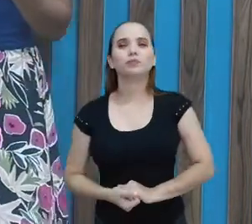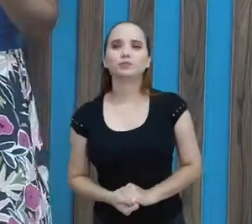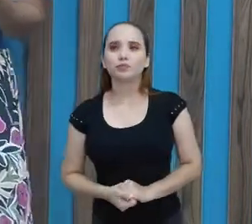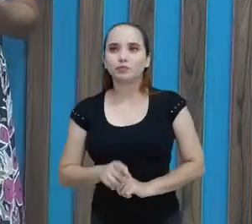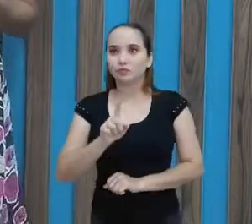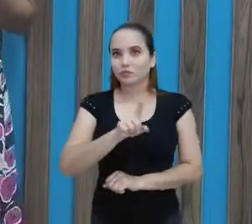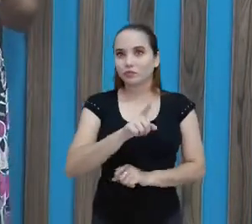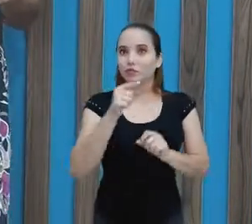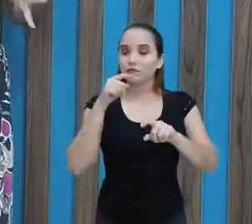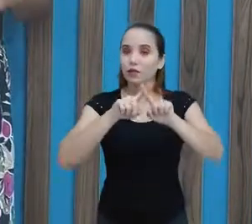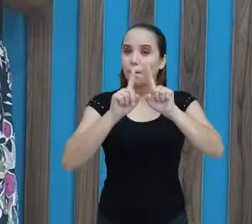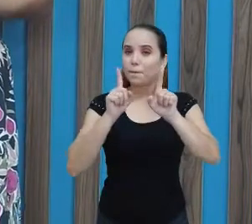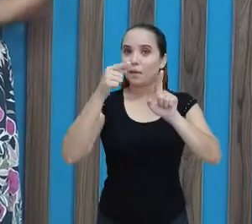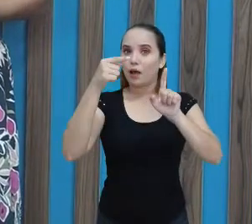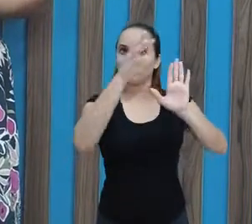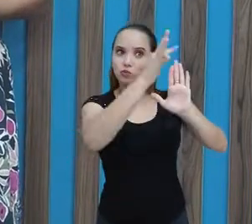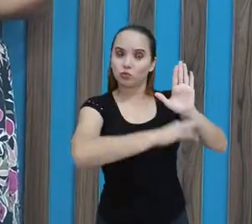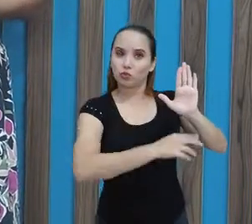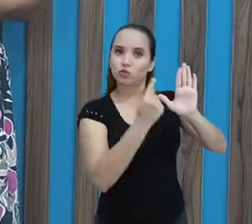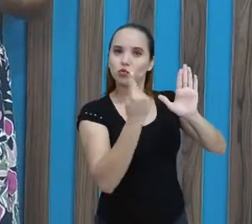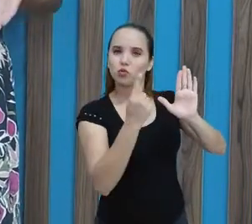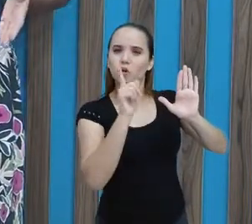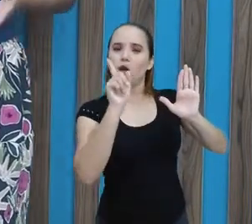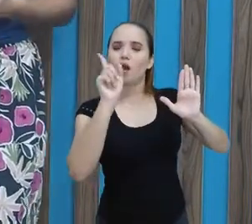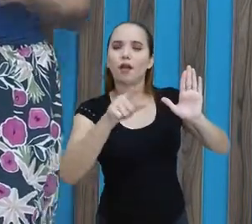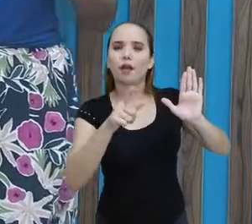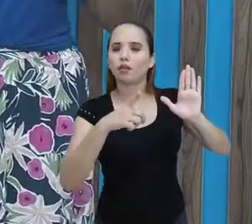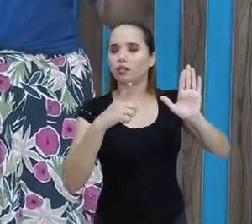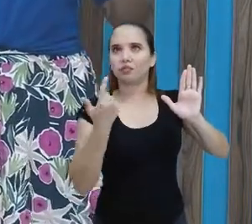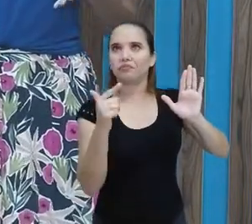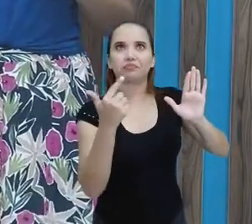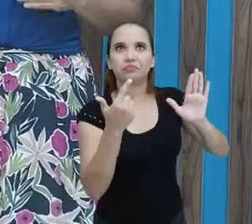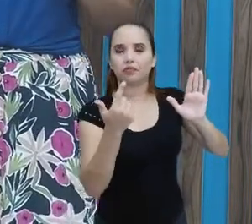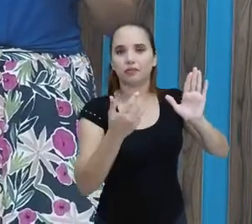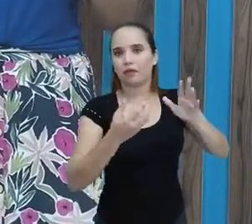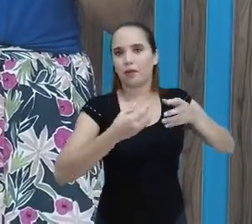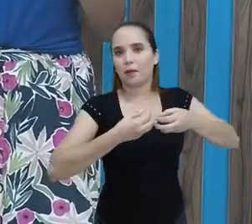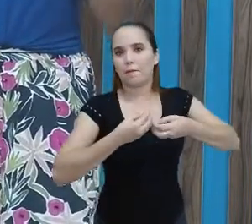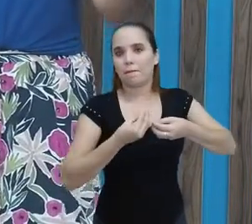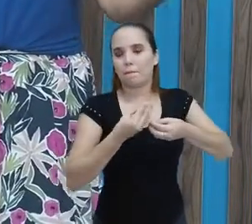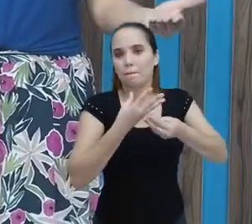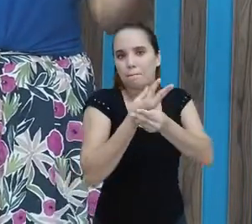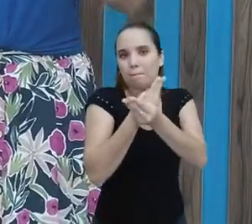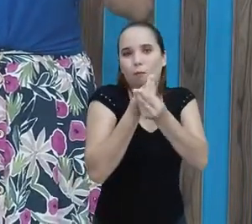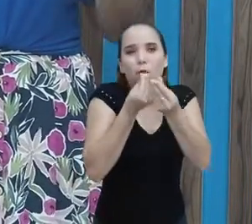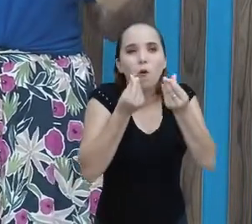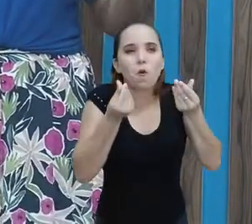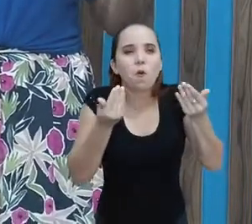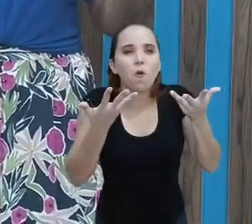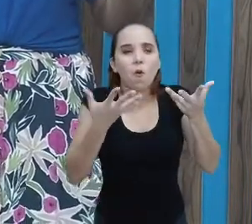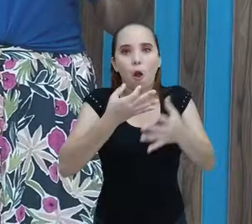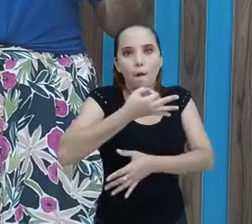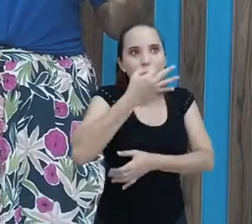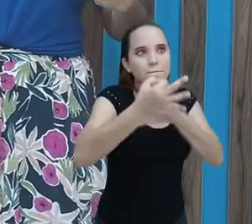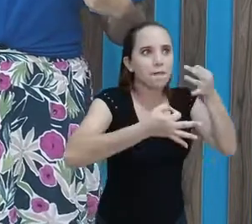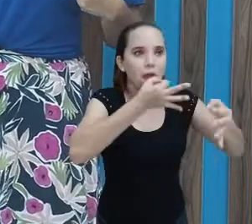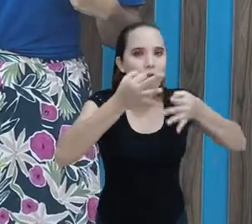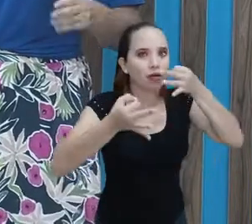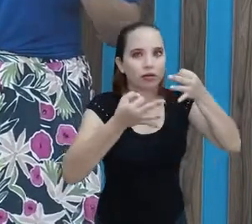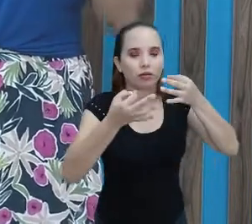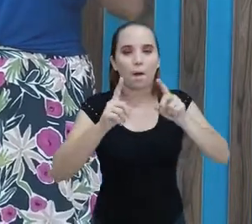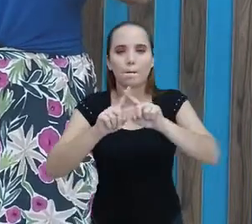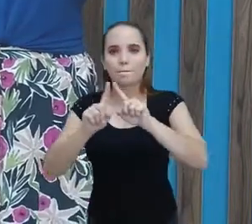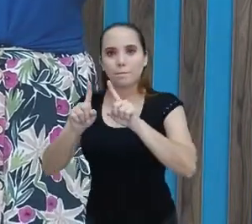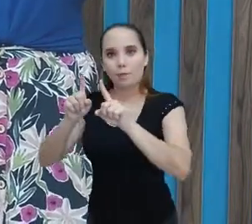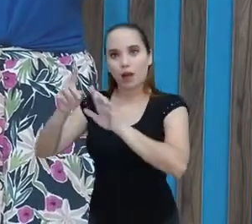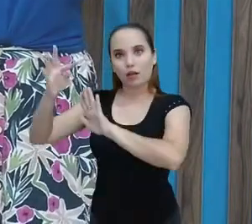Mas aqui você vê, é sucinto, ele não emite tanta... você não tem uma opinião marcada aqui. No segundo texto,